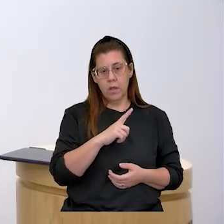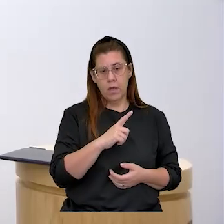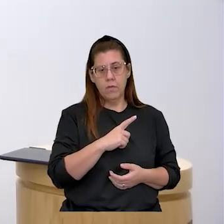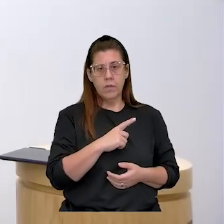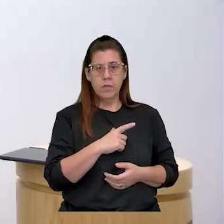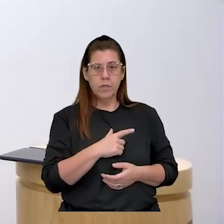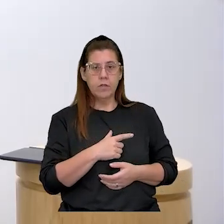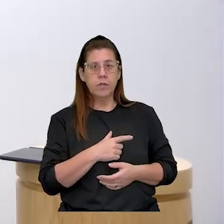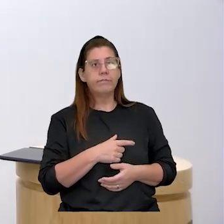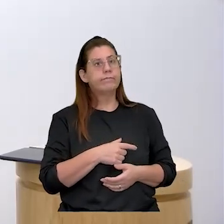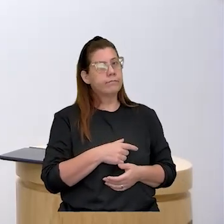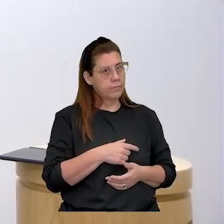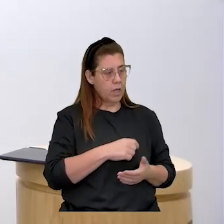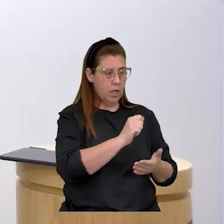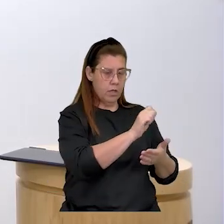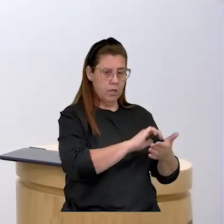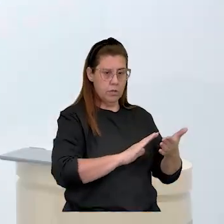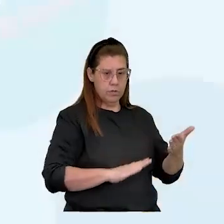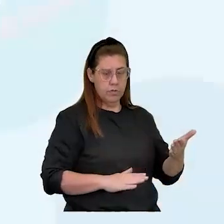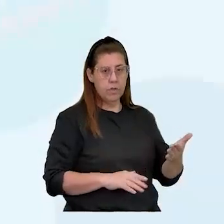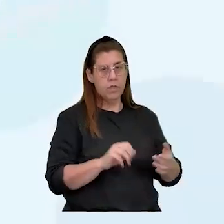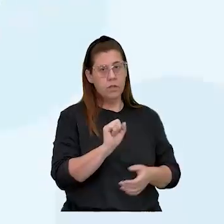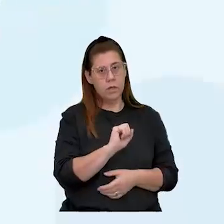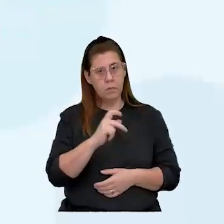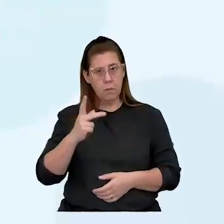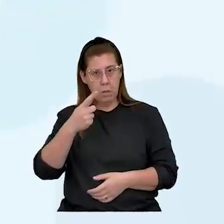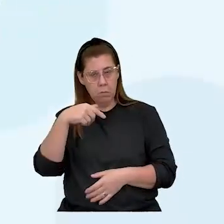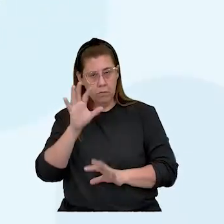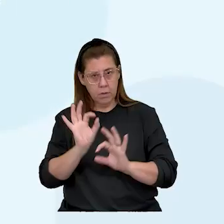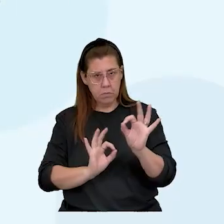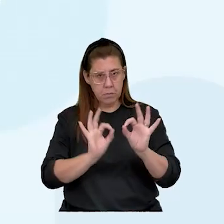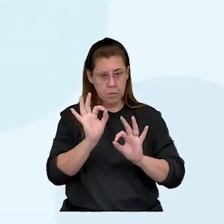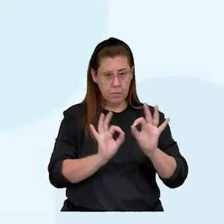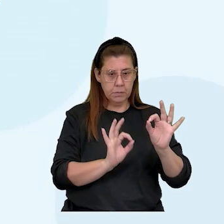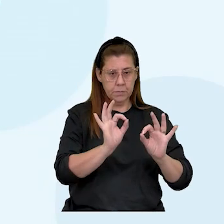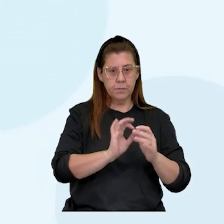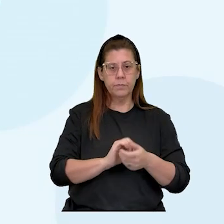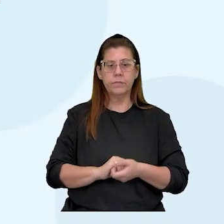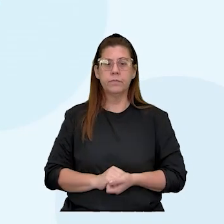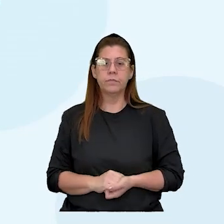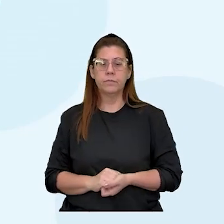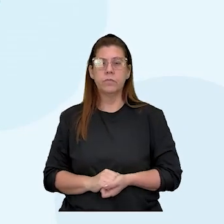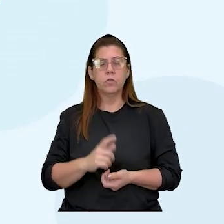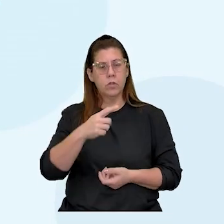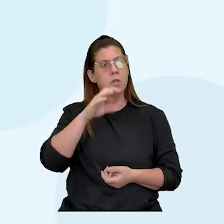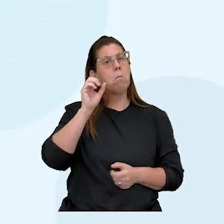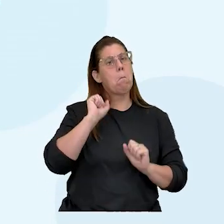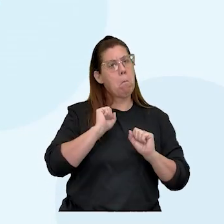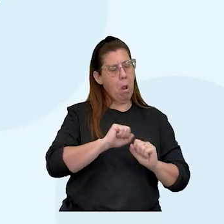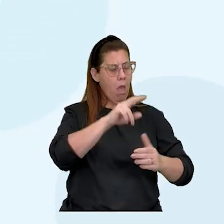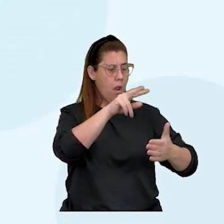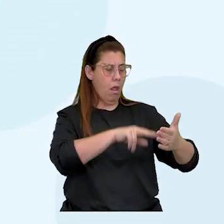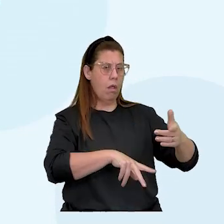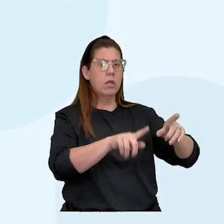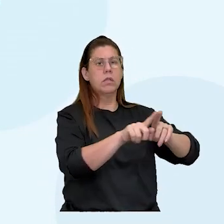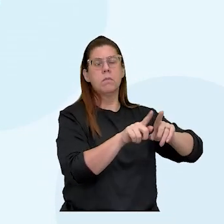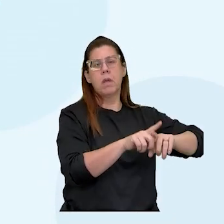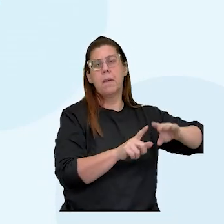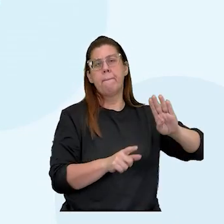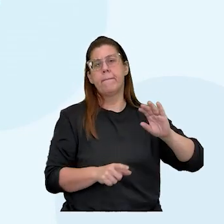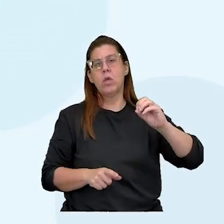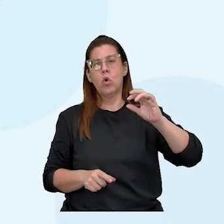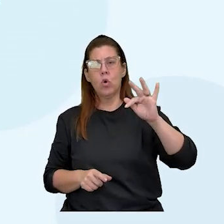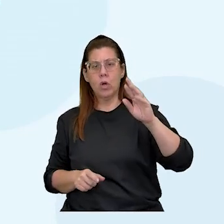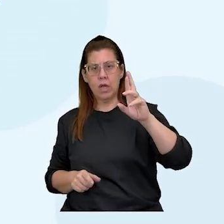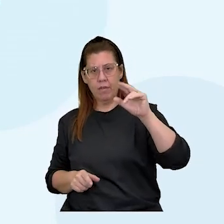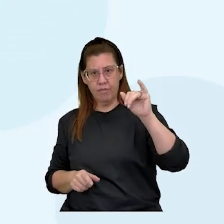as tarefas da aplicativo para fazer, né? Os tasks, as tarefas ali, né? Vocês podem ler também biografias. Aí